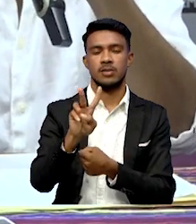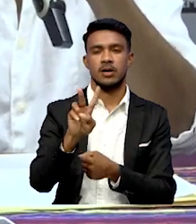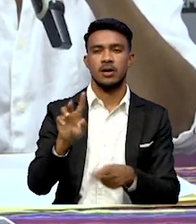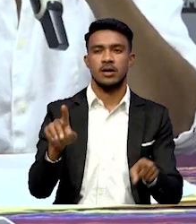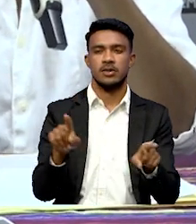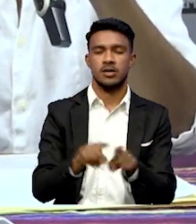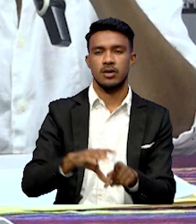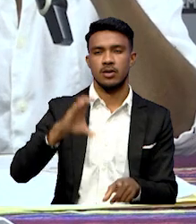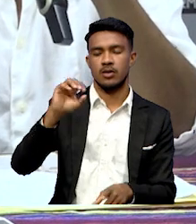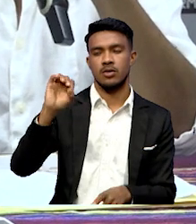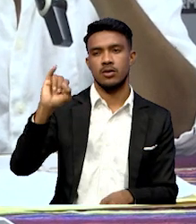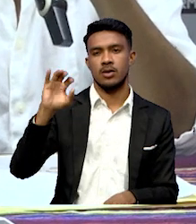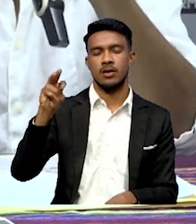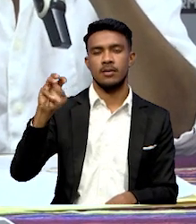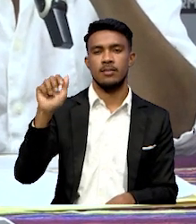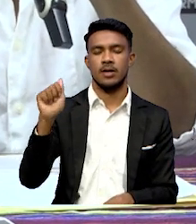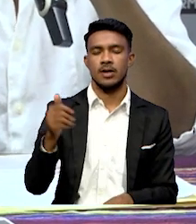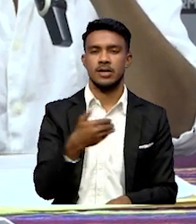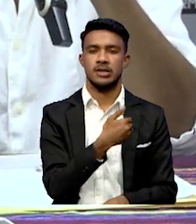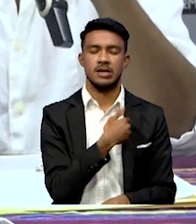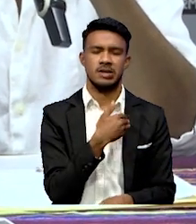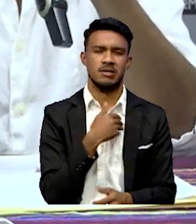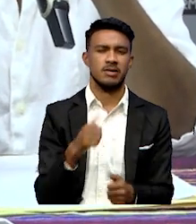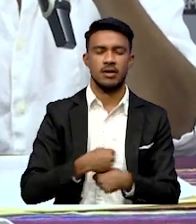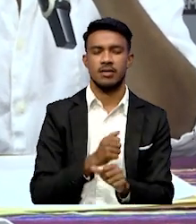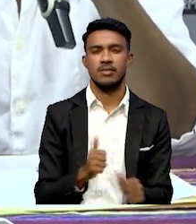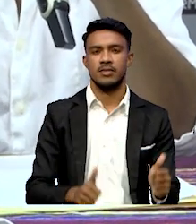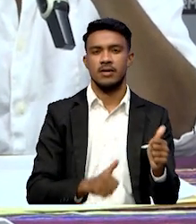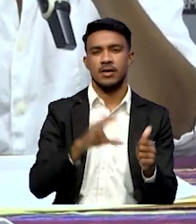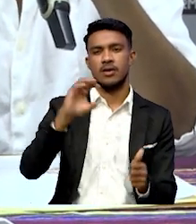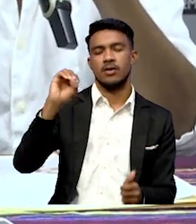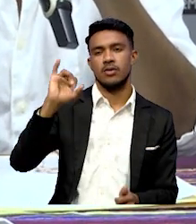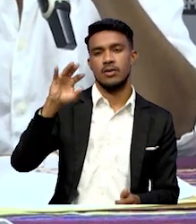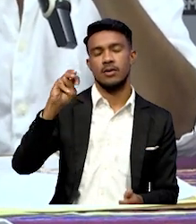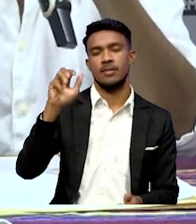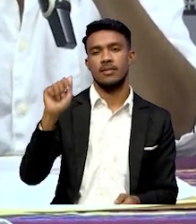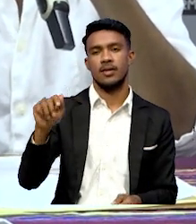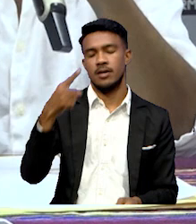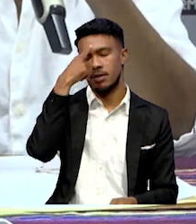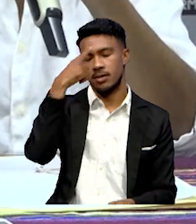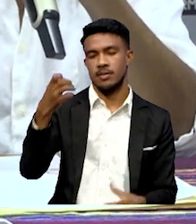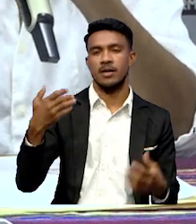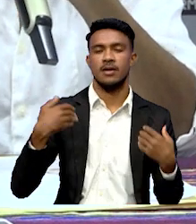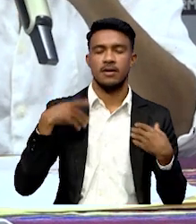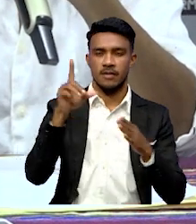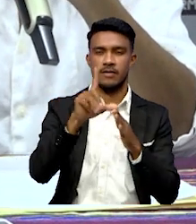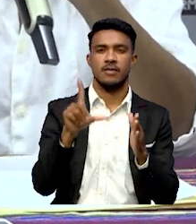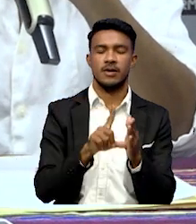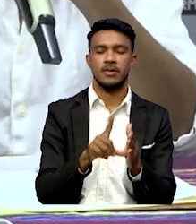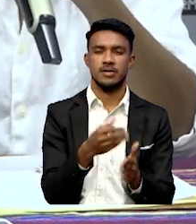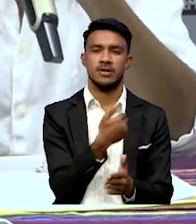Coima, mas be to agora é que aplica Coima. Amba, no princípio, decreto lei quando vai Coima, mas